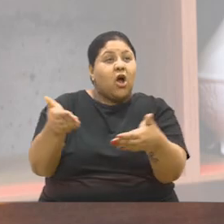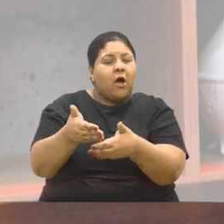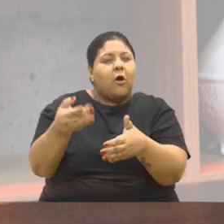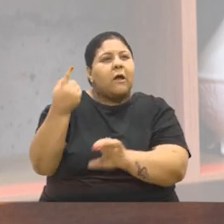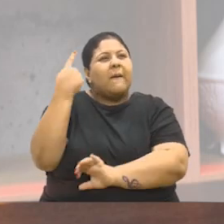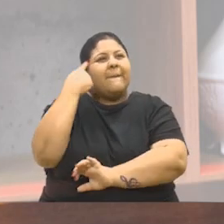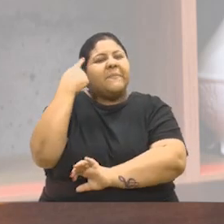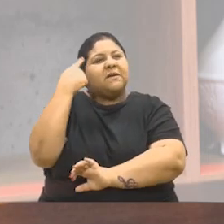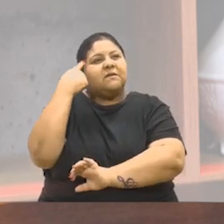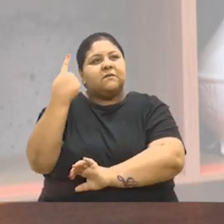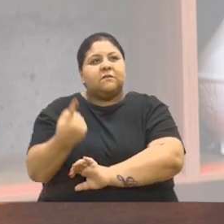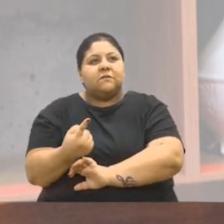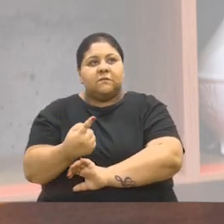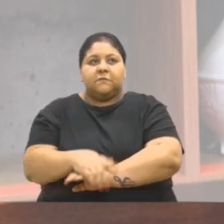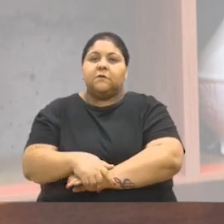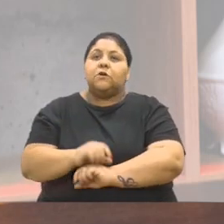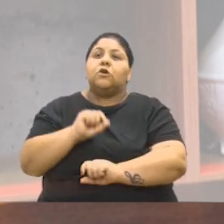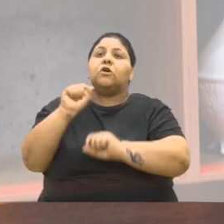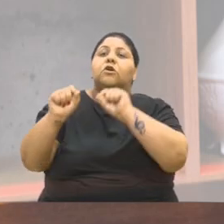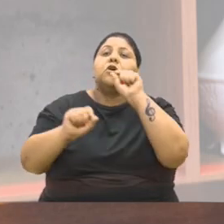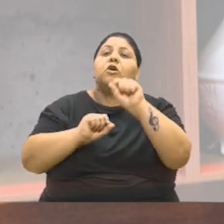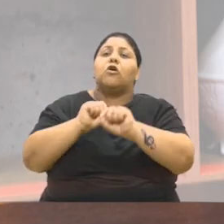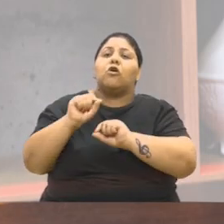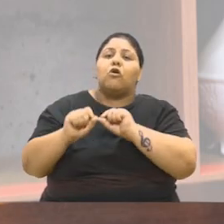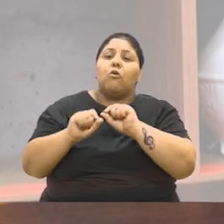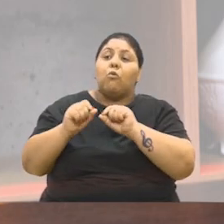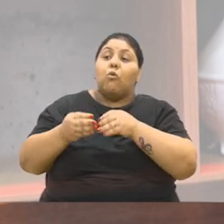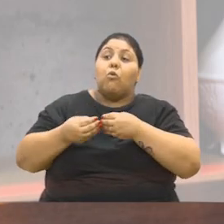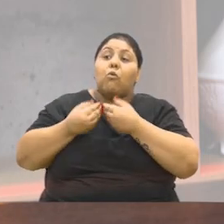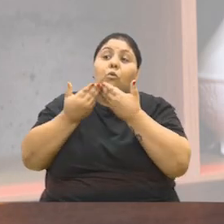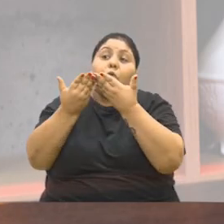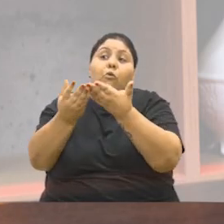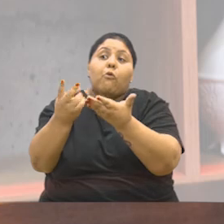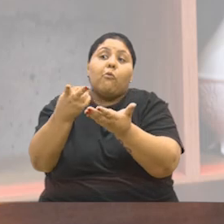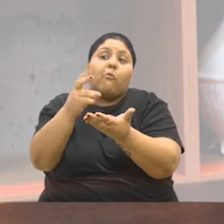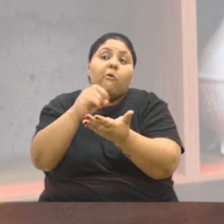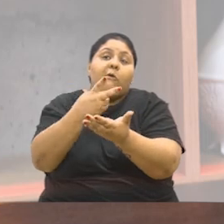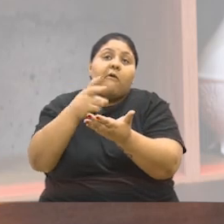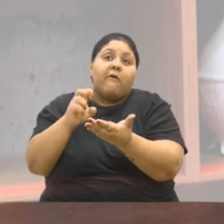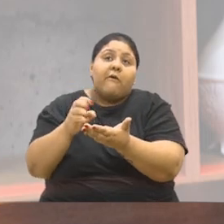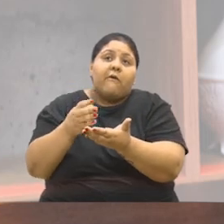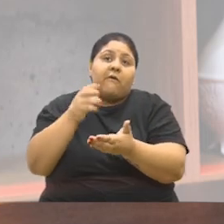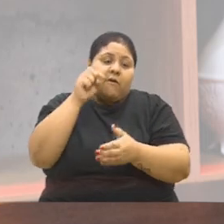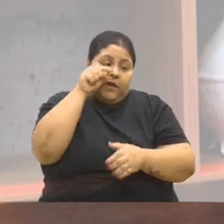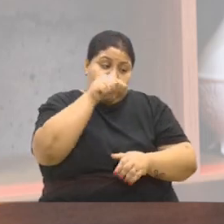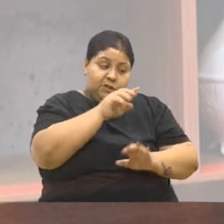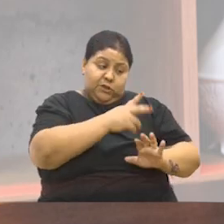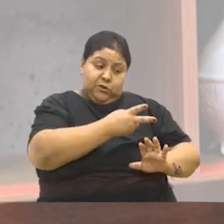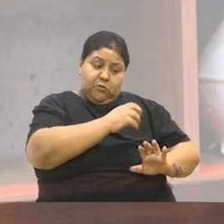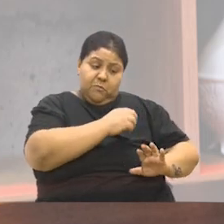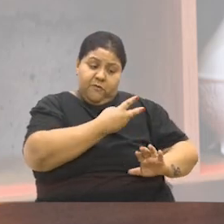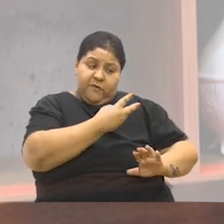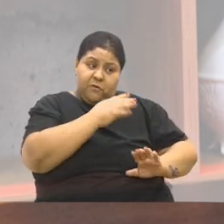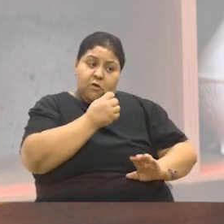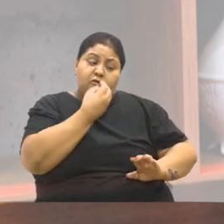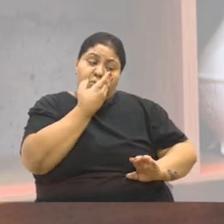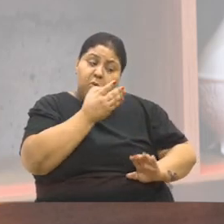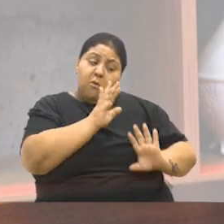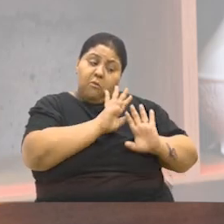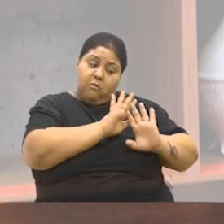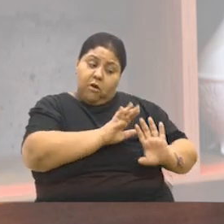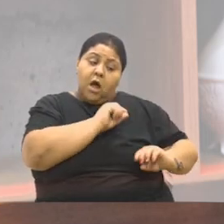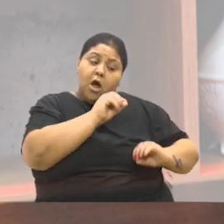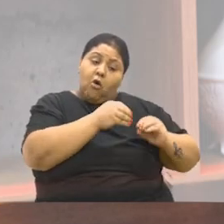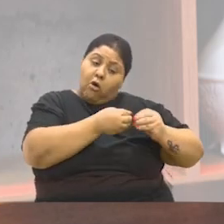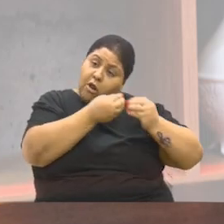agora, pensar e refletir, né? O que a gente vai levar para 2025? Isso aqui fica em 2024, foi bom enquanto